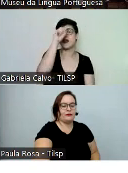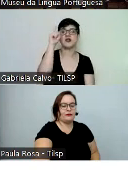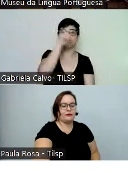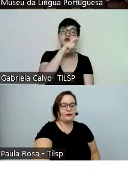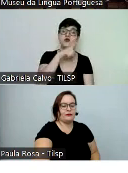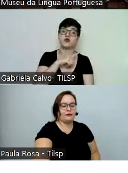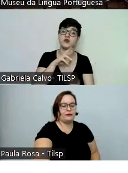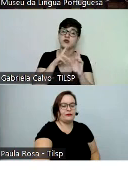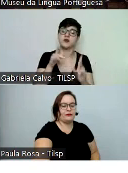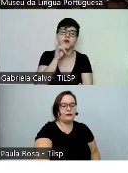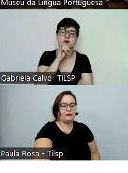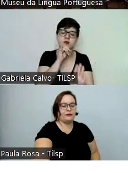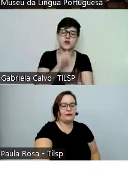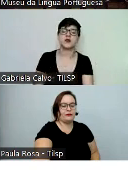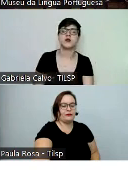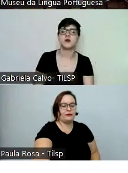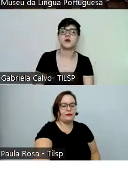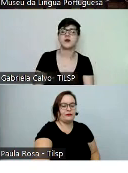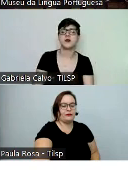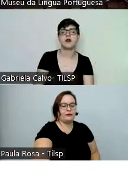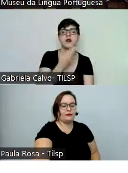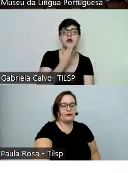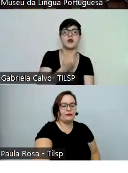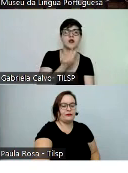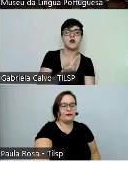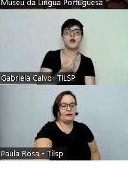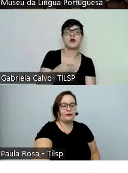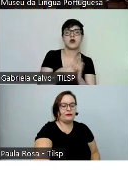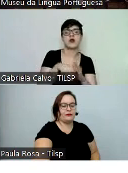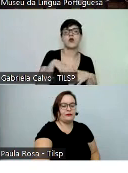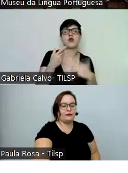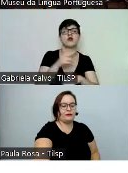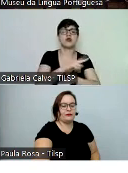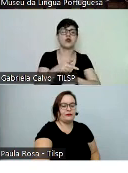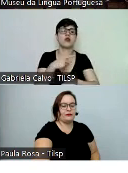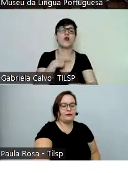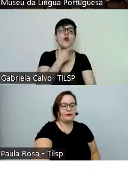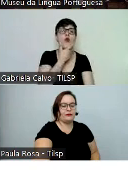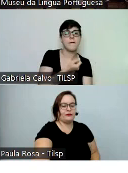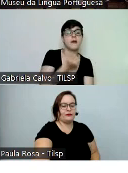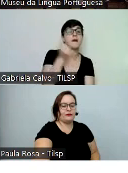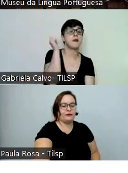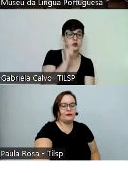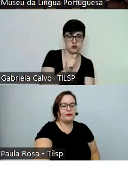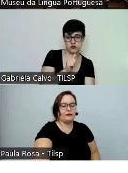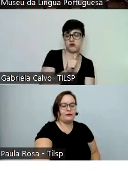de alguém então por exemplo os idiomas neolatinos têm gênero masculino e feminino nas línguas